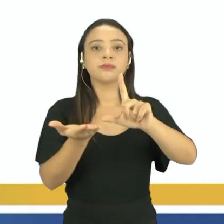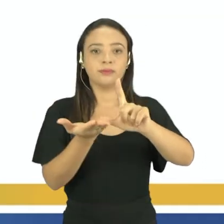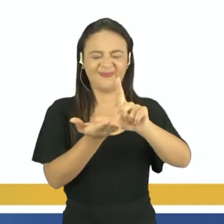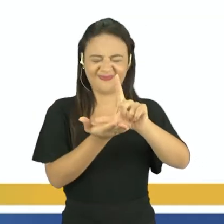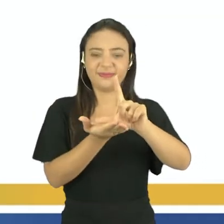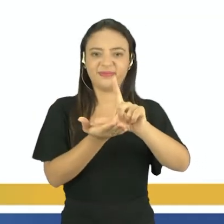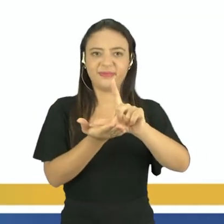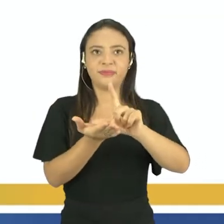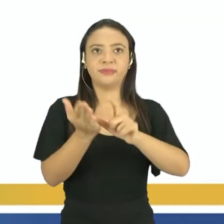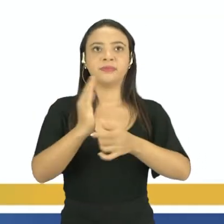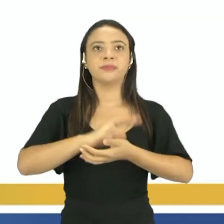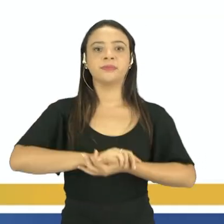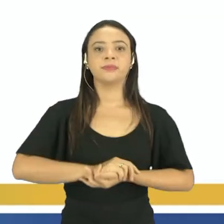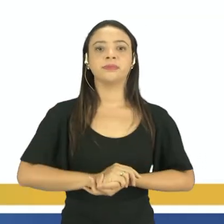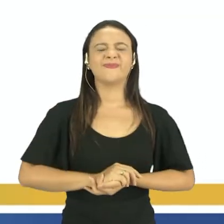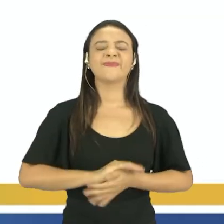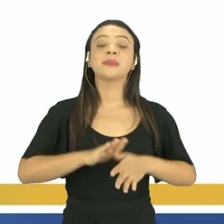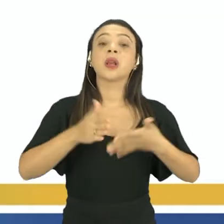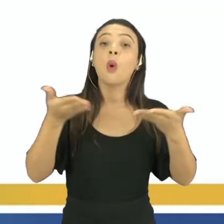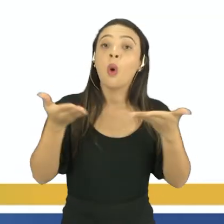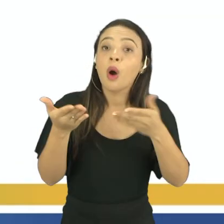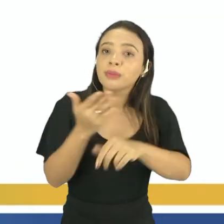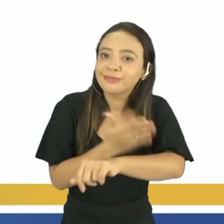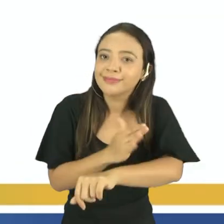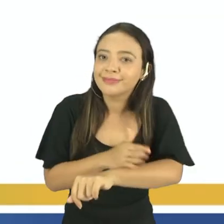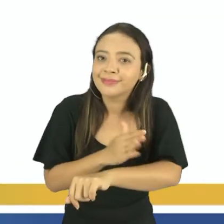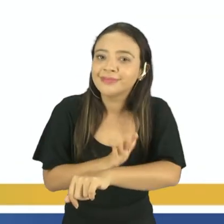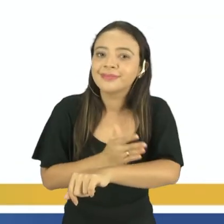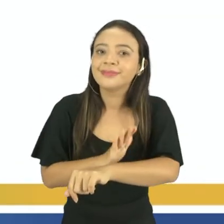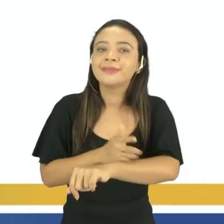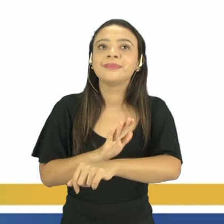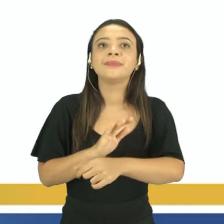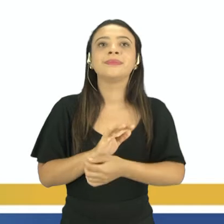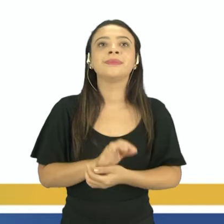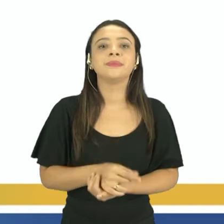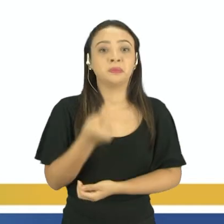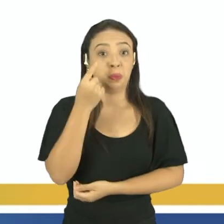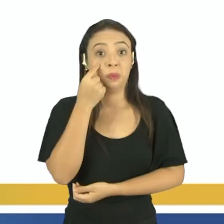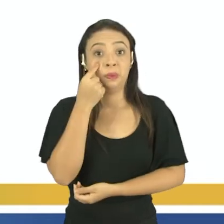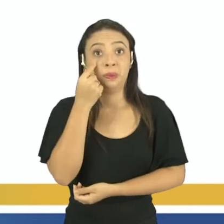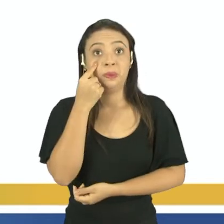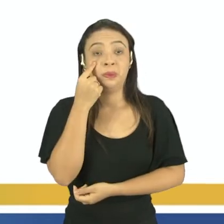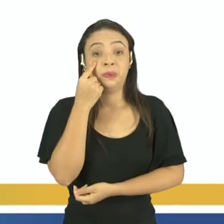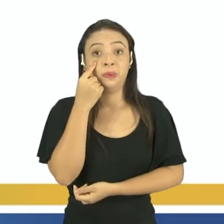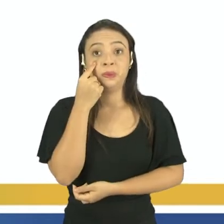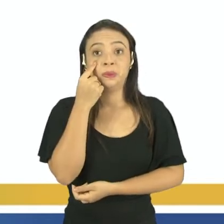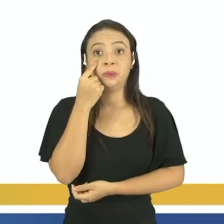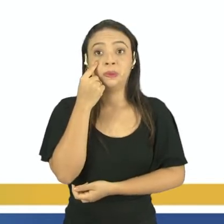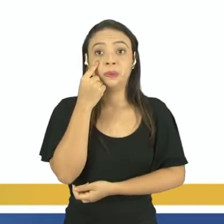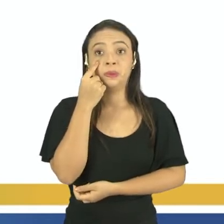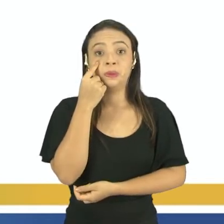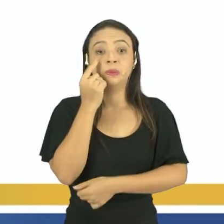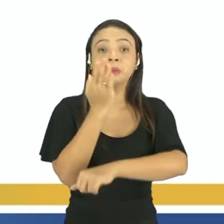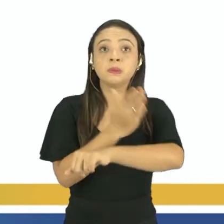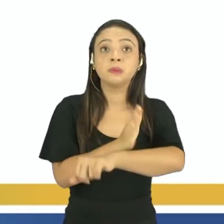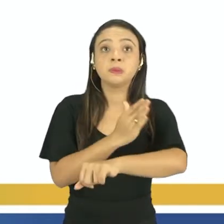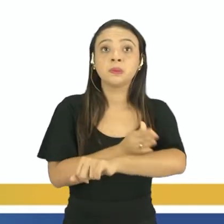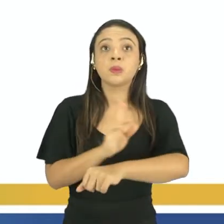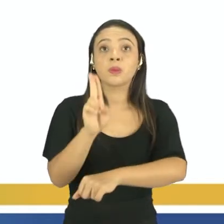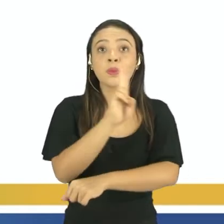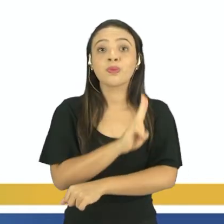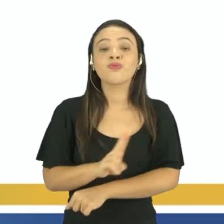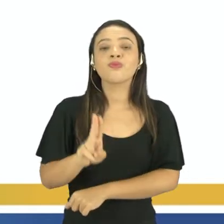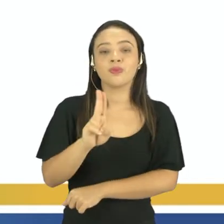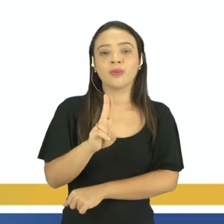vértices. Então, vamos exercitar um pouquinho? Vamos observar, então, um exercício envolvendo